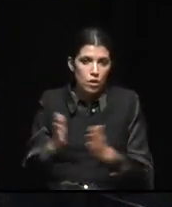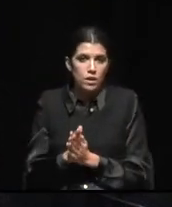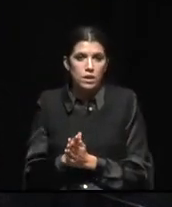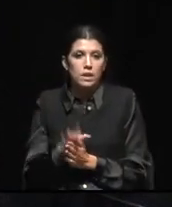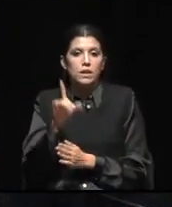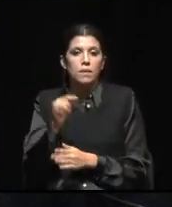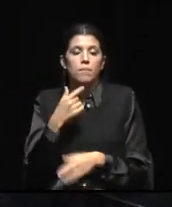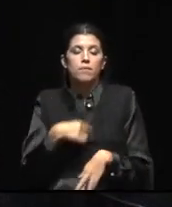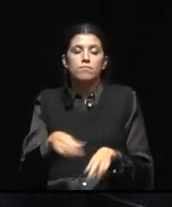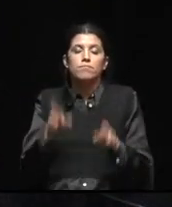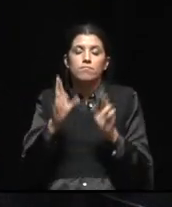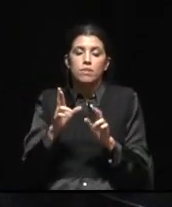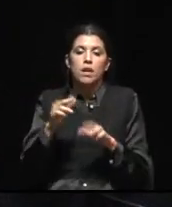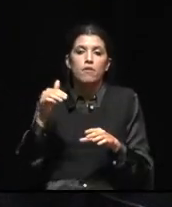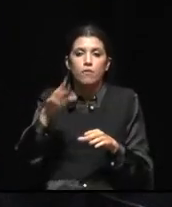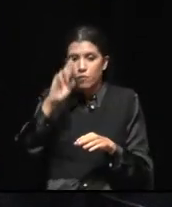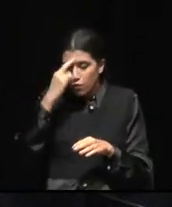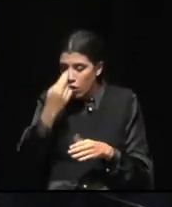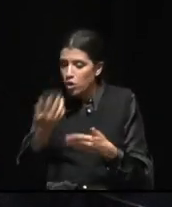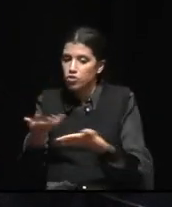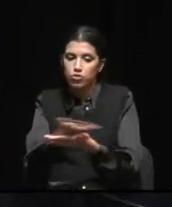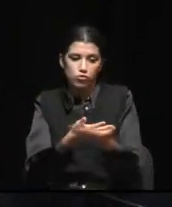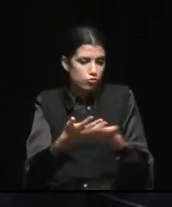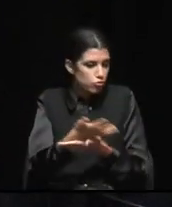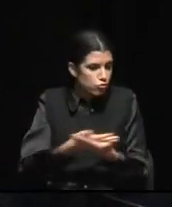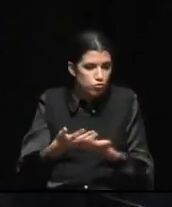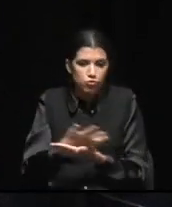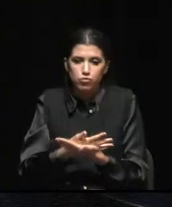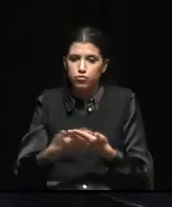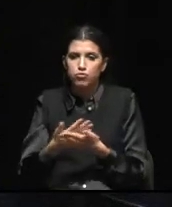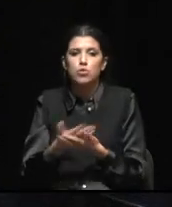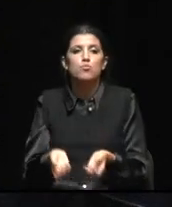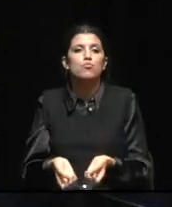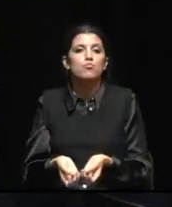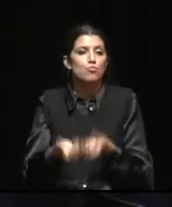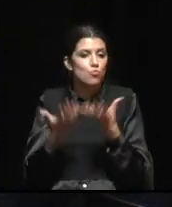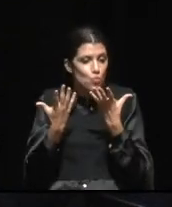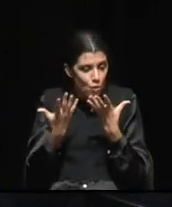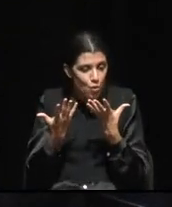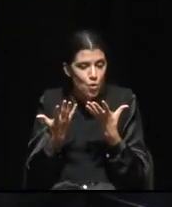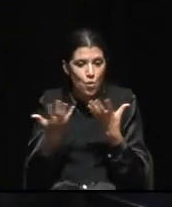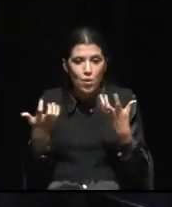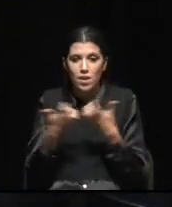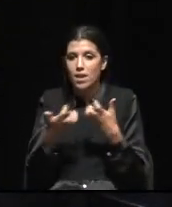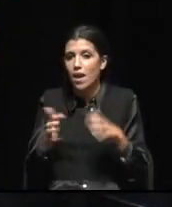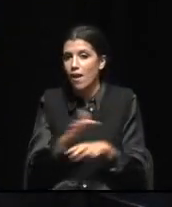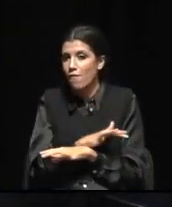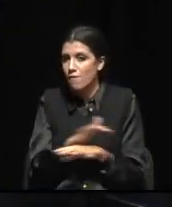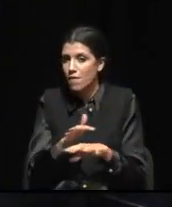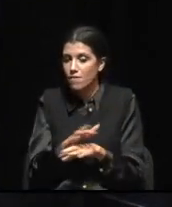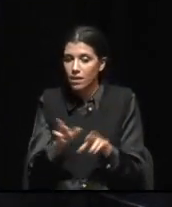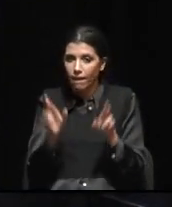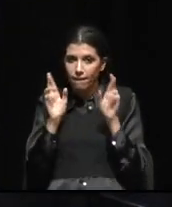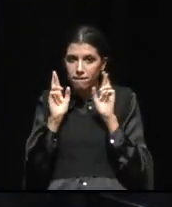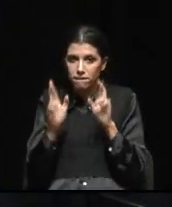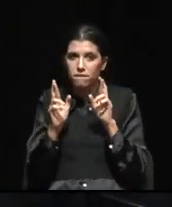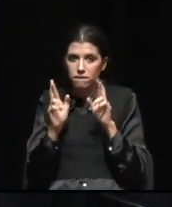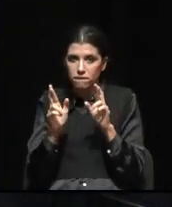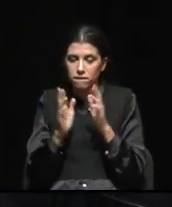fazemos votos que todos os esforços diplomáticos estão a ser desenvolvidos consigam concretizar um sar fogo imediato e